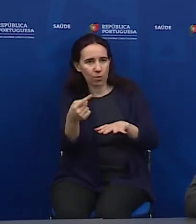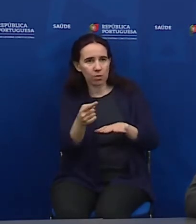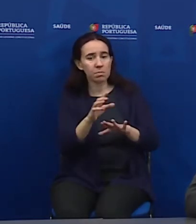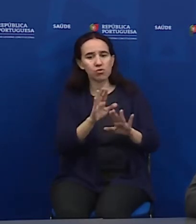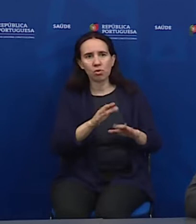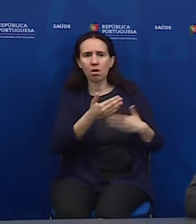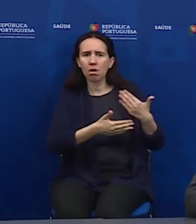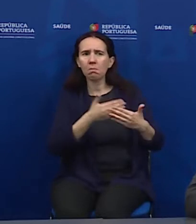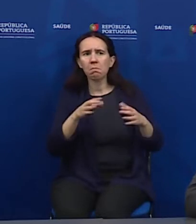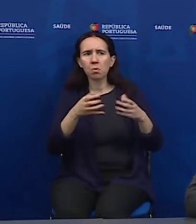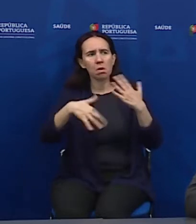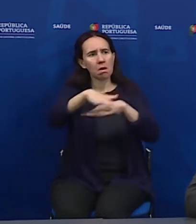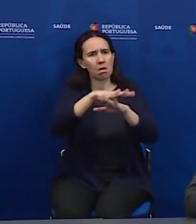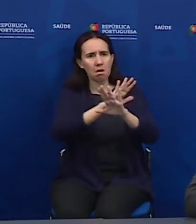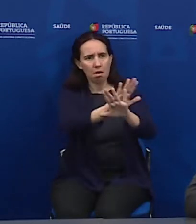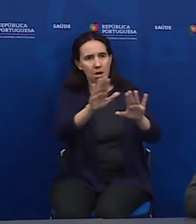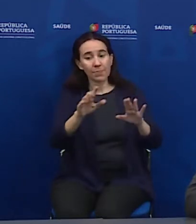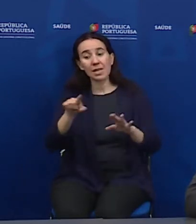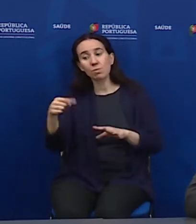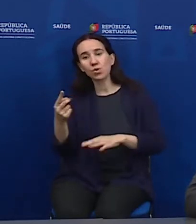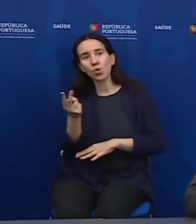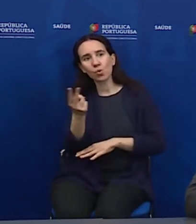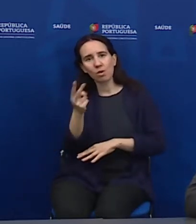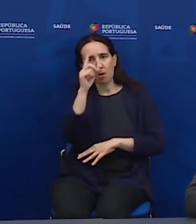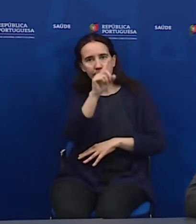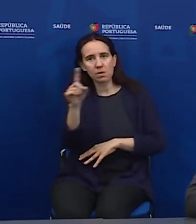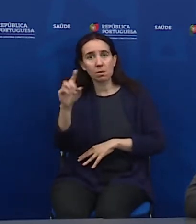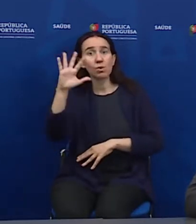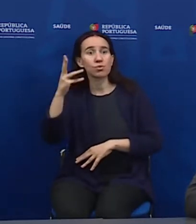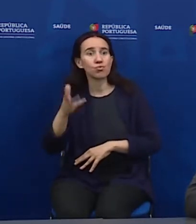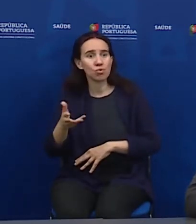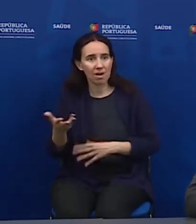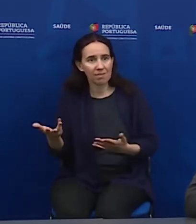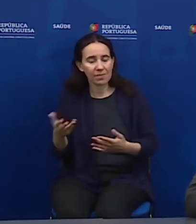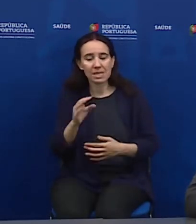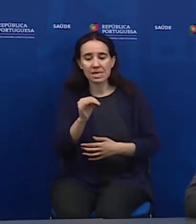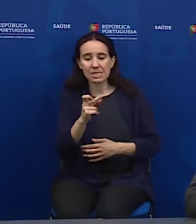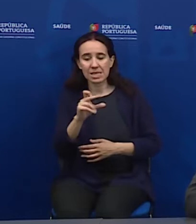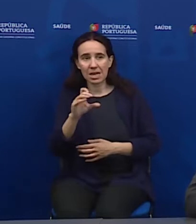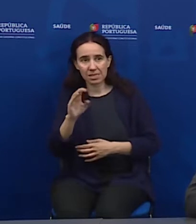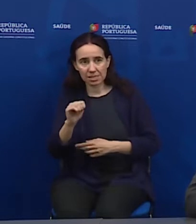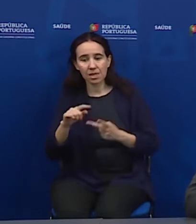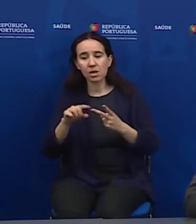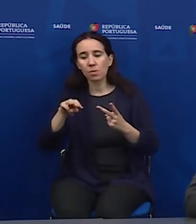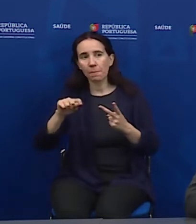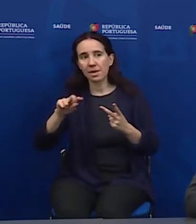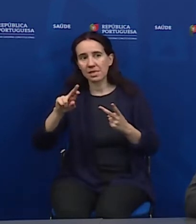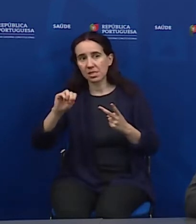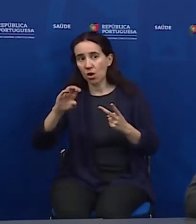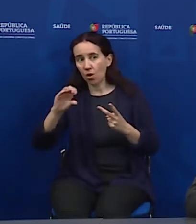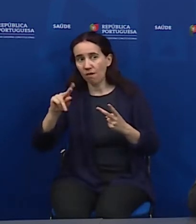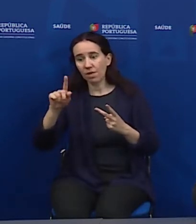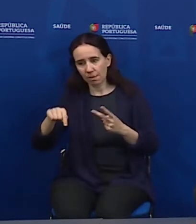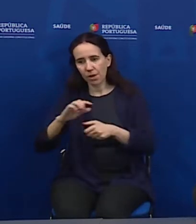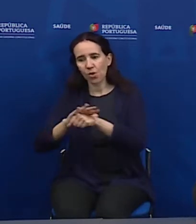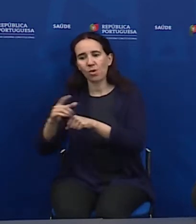que circulam na comunidade. E depois temos 2 que, como sabe, já aconteceram, o do SARS e o do MERS-CoV, que também são